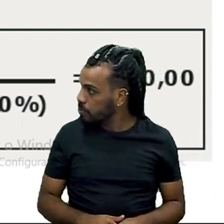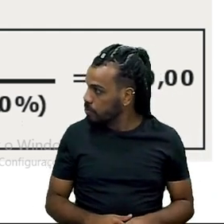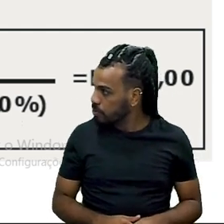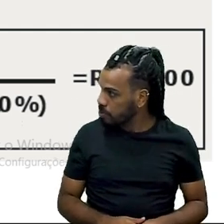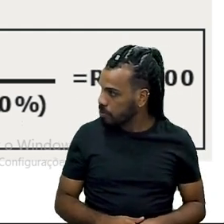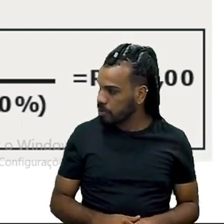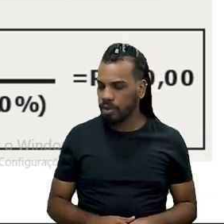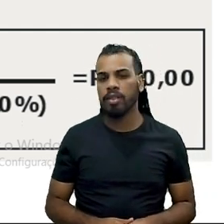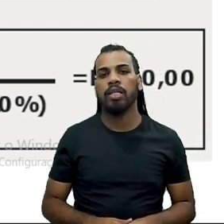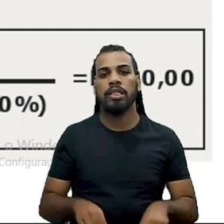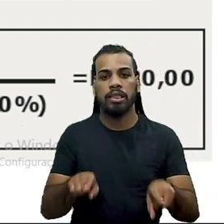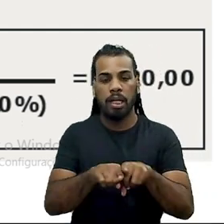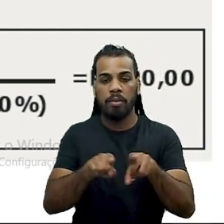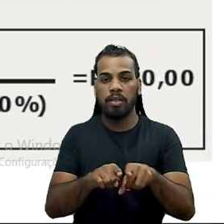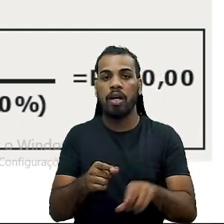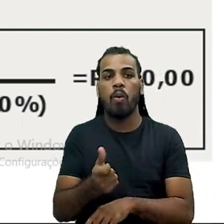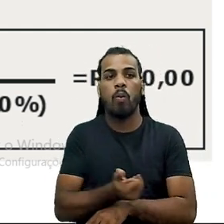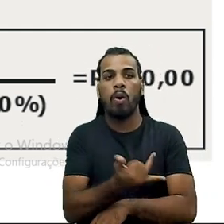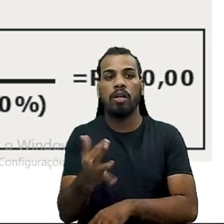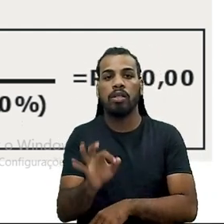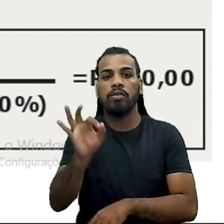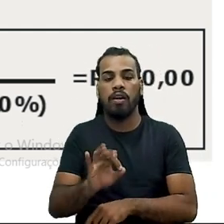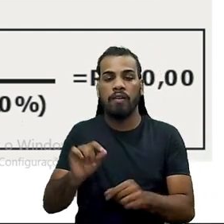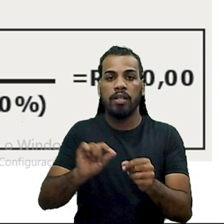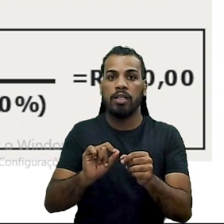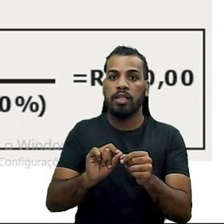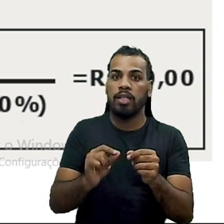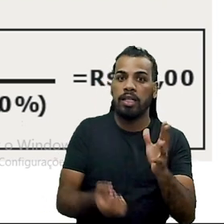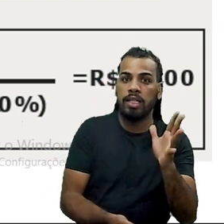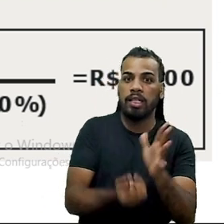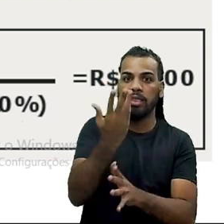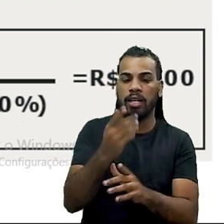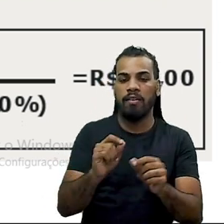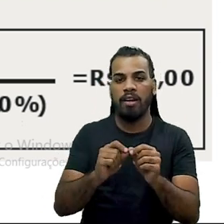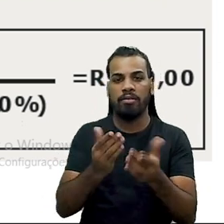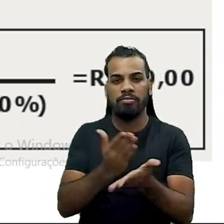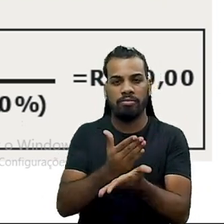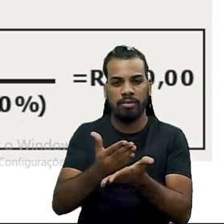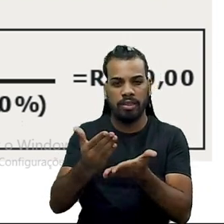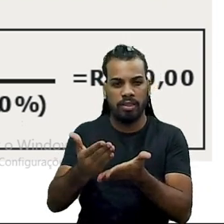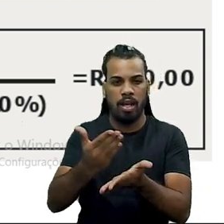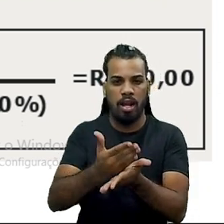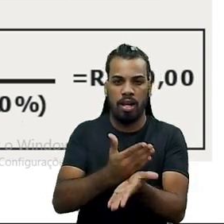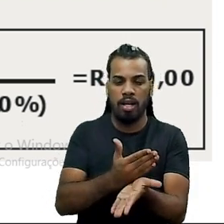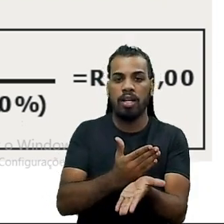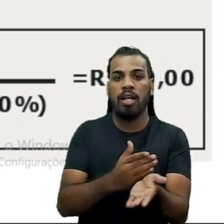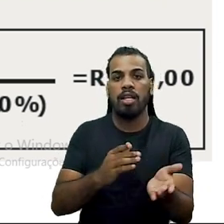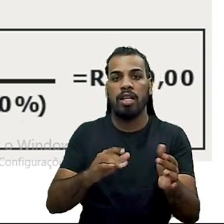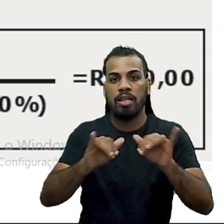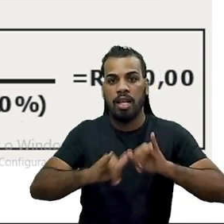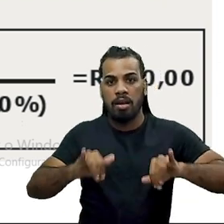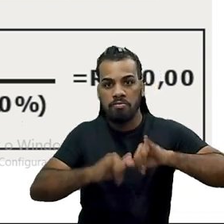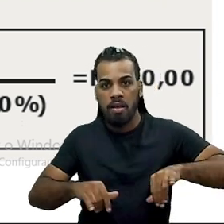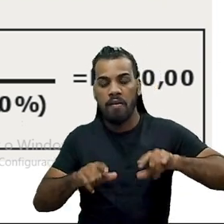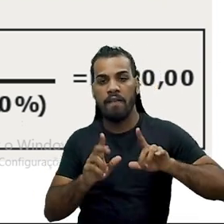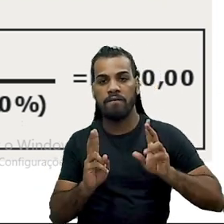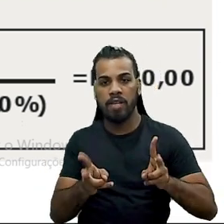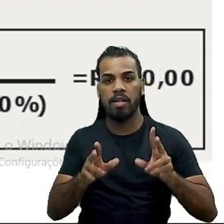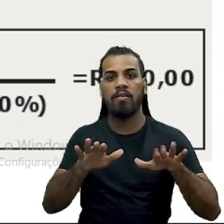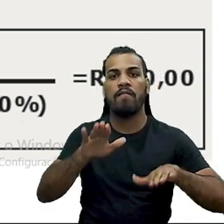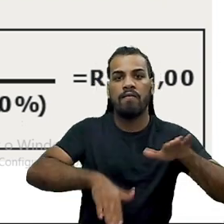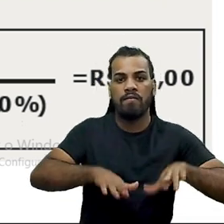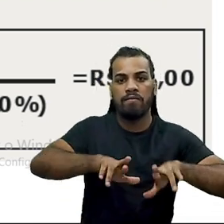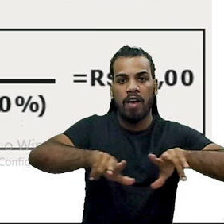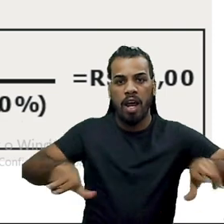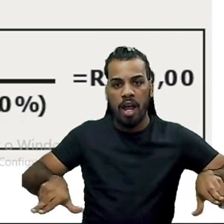vem os percentuais que ele criou critérios de rateio. Porque ele fez um rateio o quê? De despesa fixa, de despesa